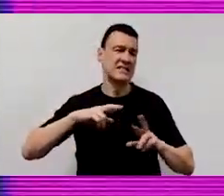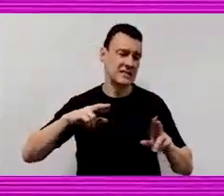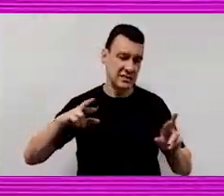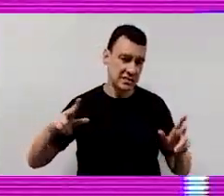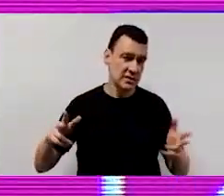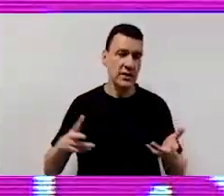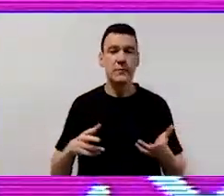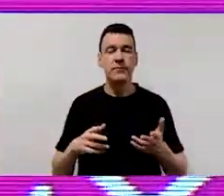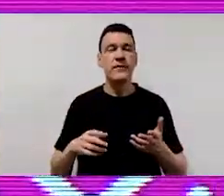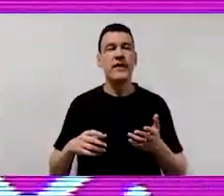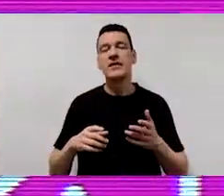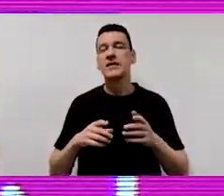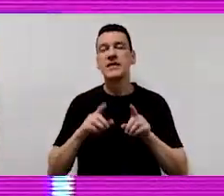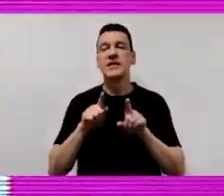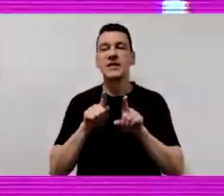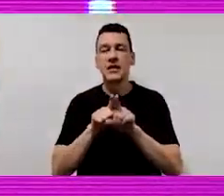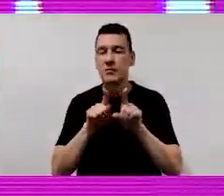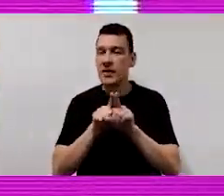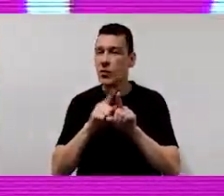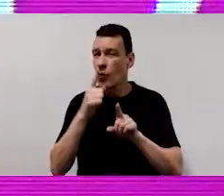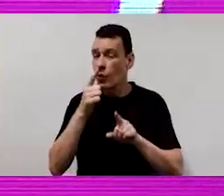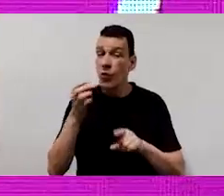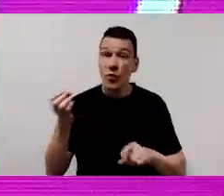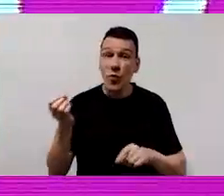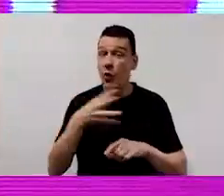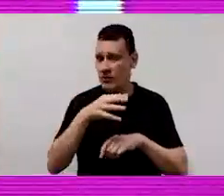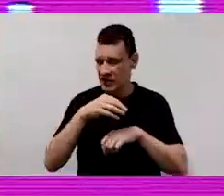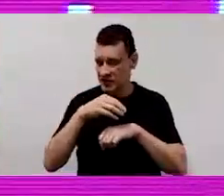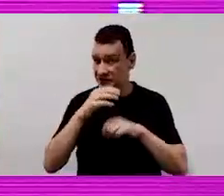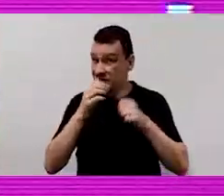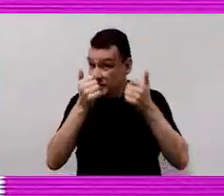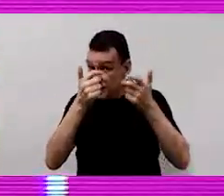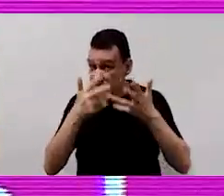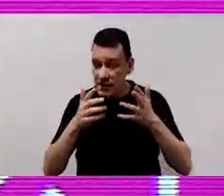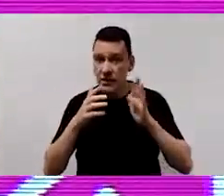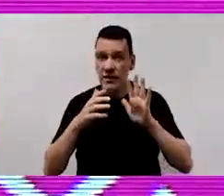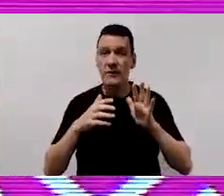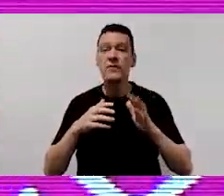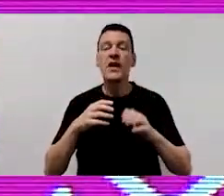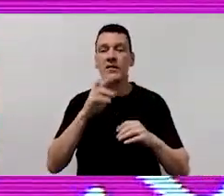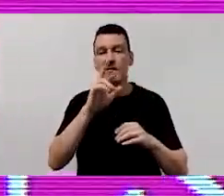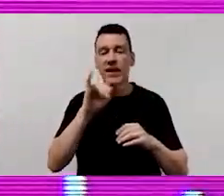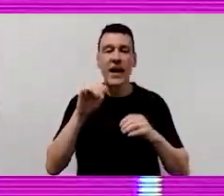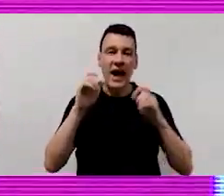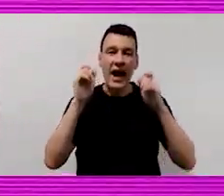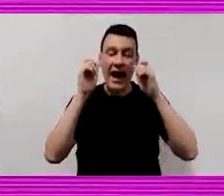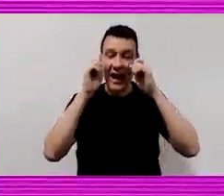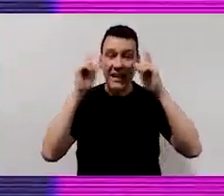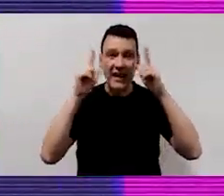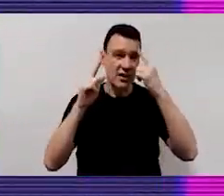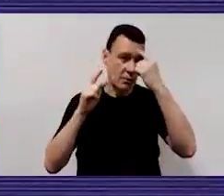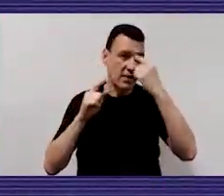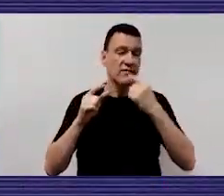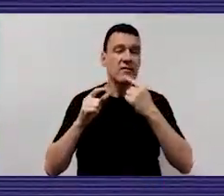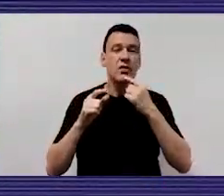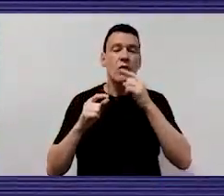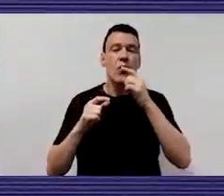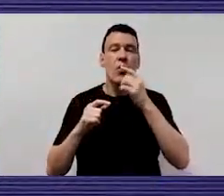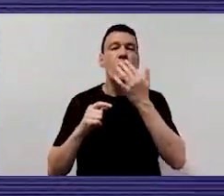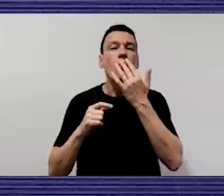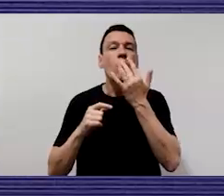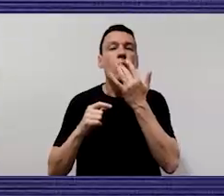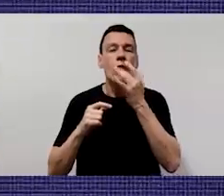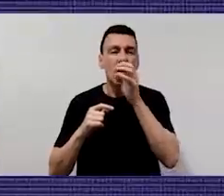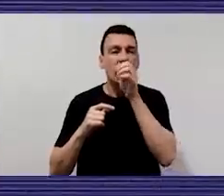até agora, vou dar um spoiler para vocês, que a gente está com uma solução de alerta de perfil laranja. Então, essa pessoa tem propensão, pode ser um